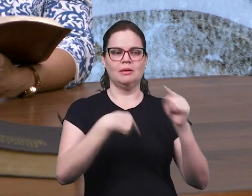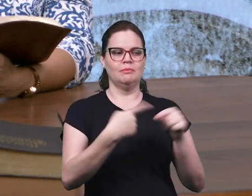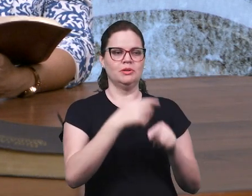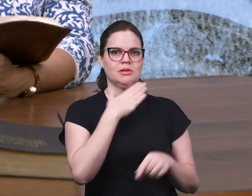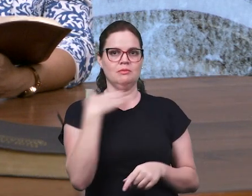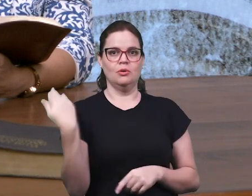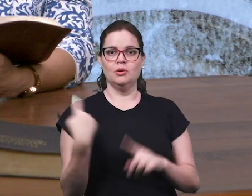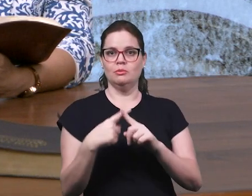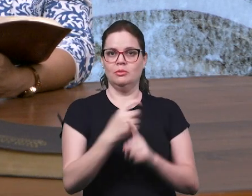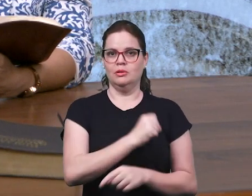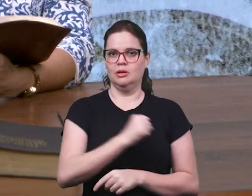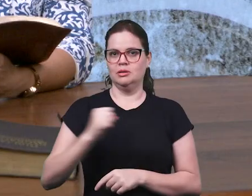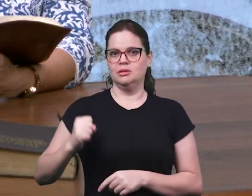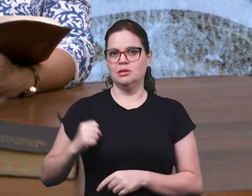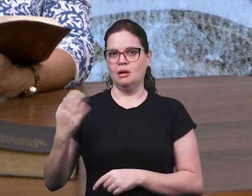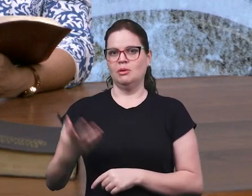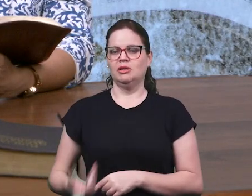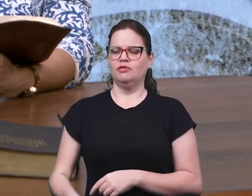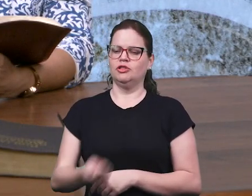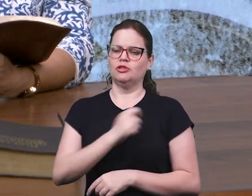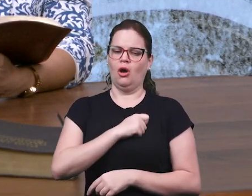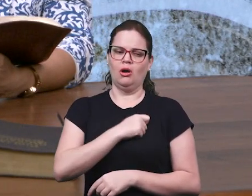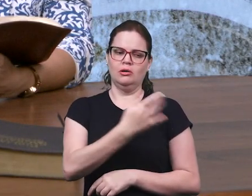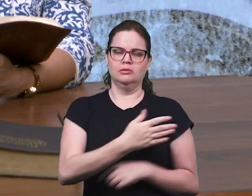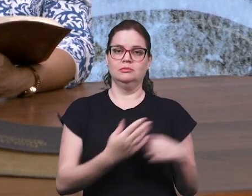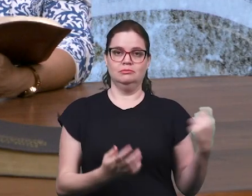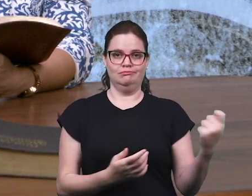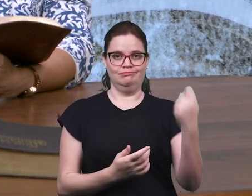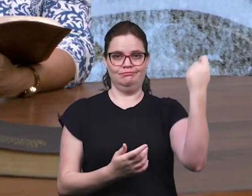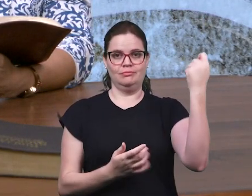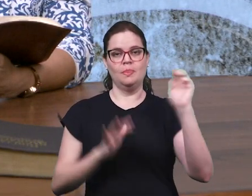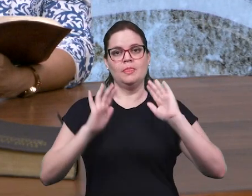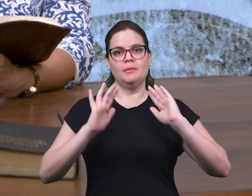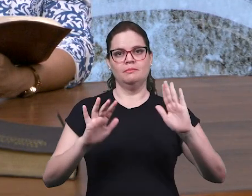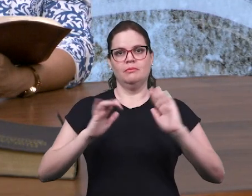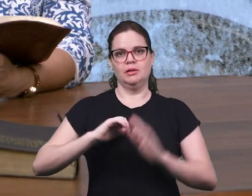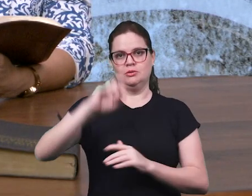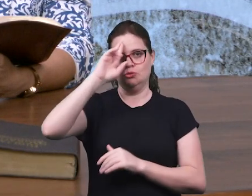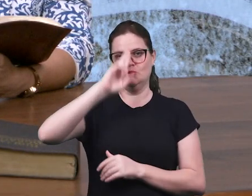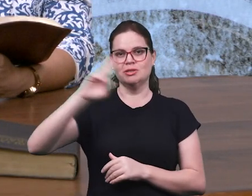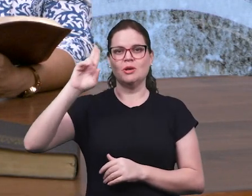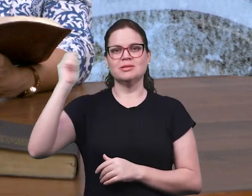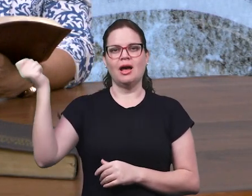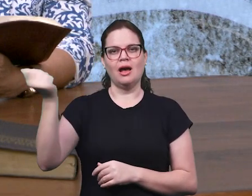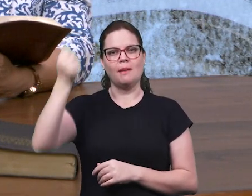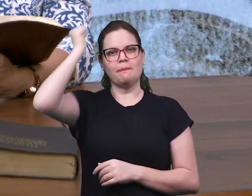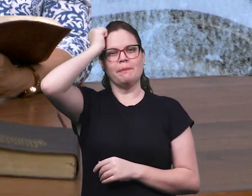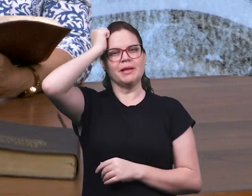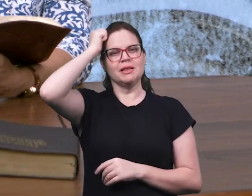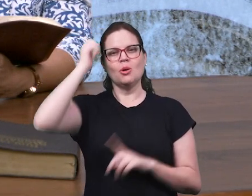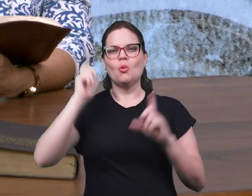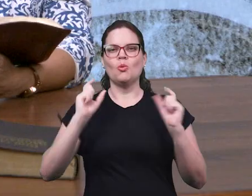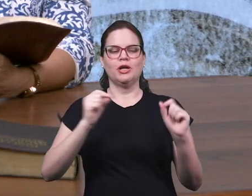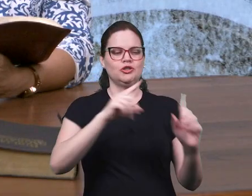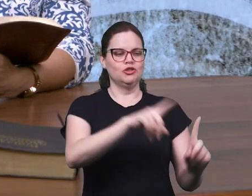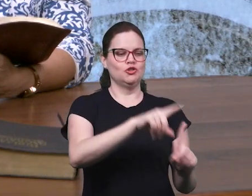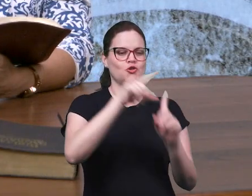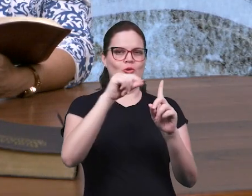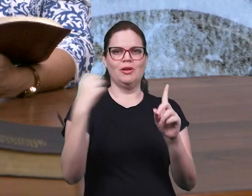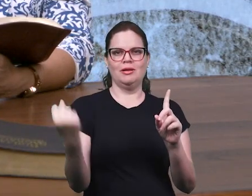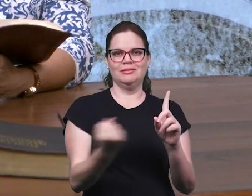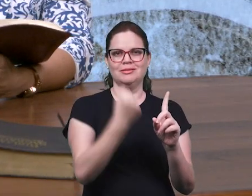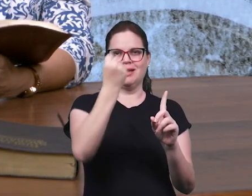porque Samuel teve dó de Saul, e o Senhor se arrependeu de que pusera a